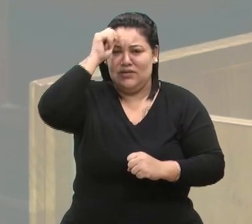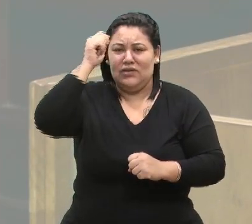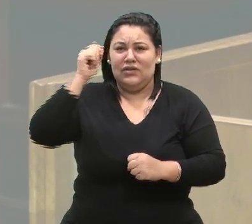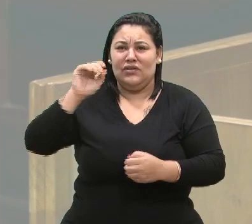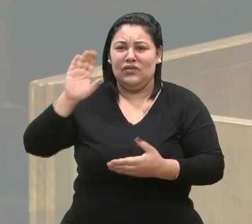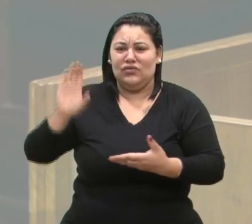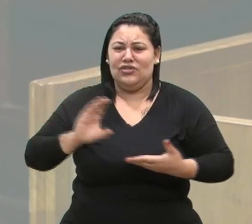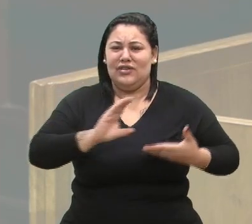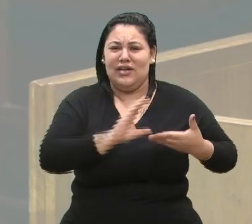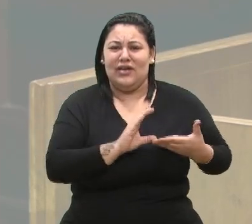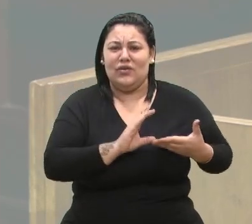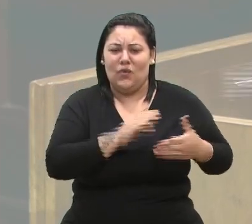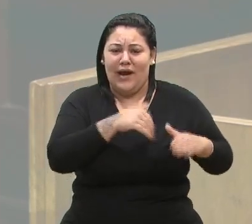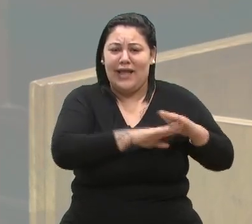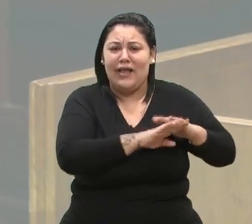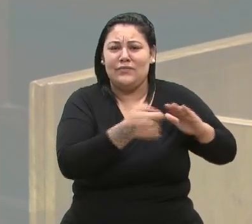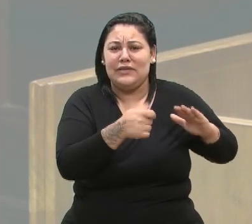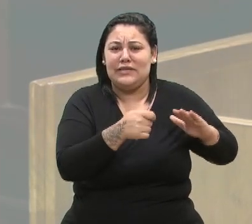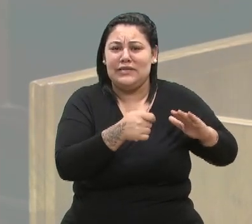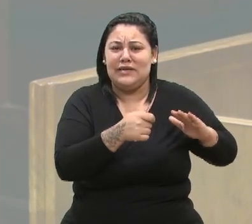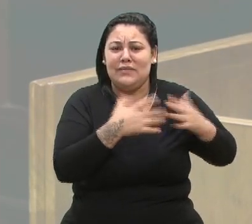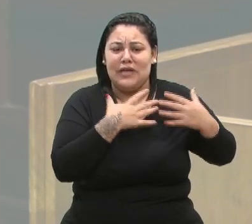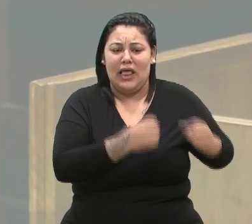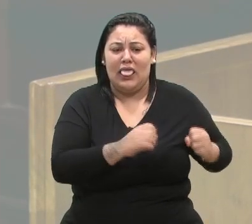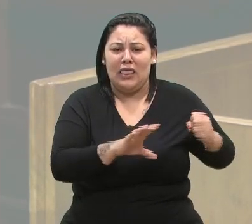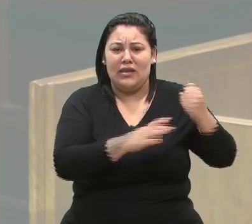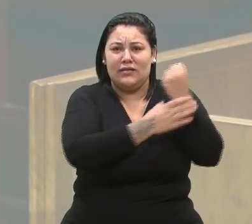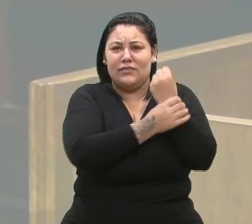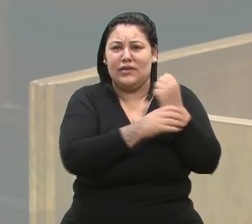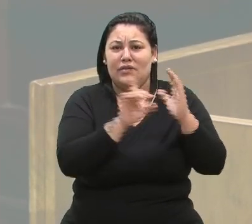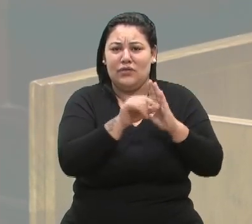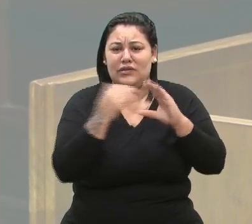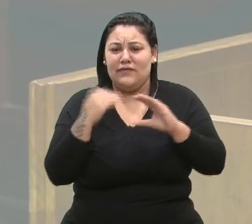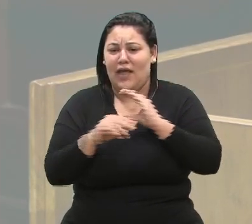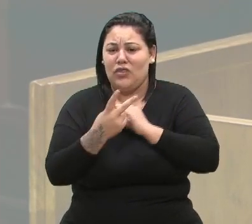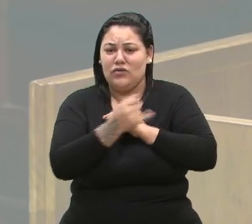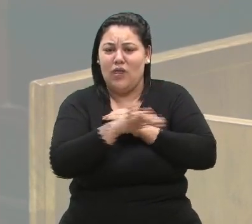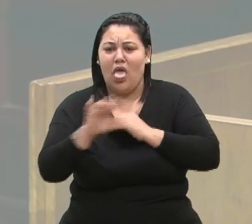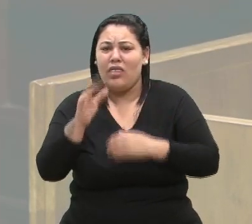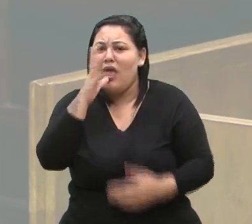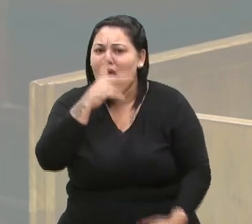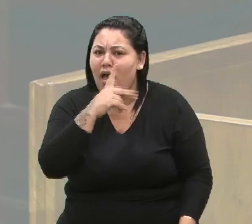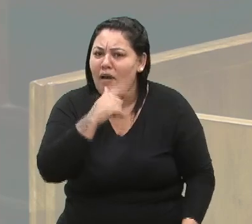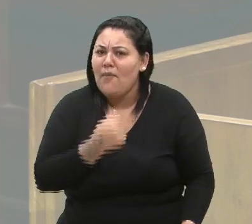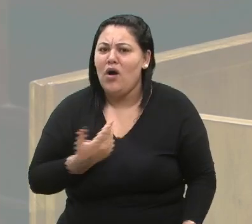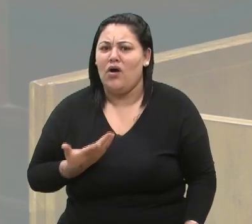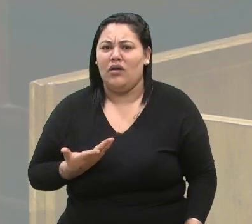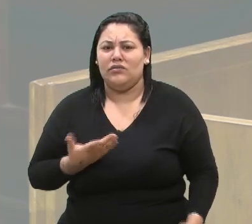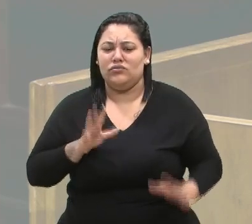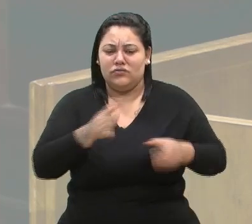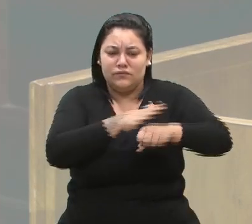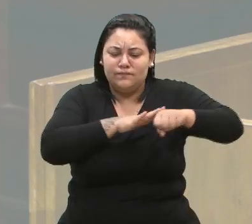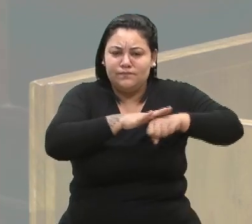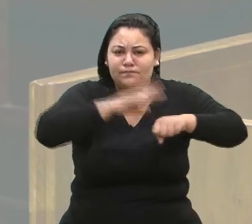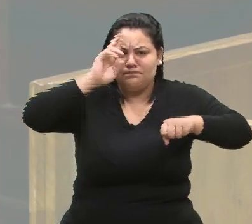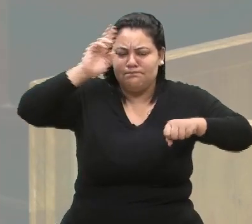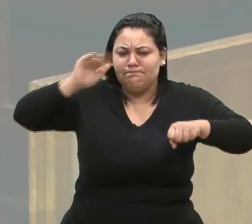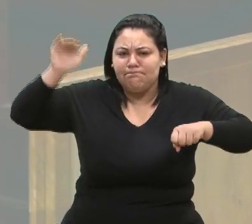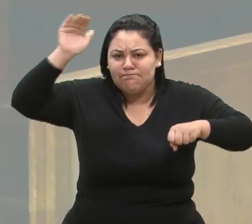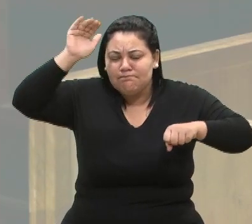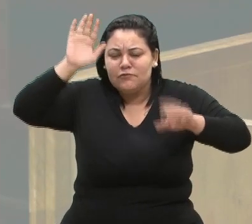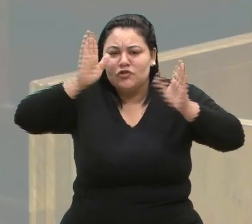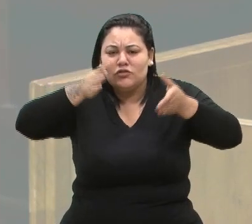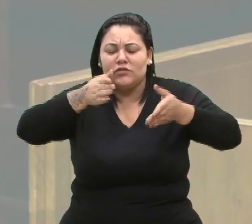Secretaria de Segurança para depois ser repassado 2 milhões, está demorando muito. Então, eu tenho conversado com a diretora, tenho conversado com...